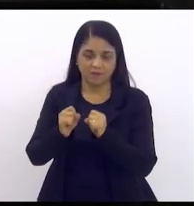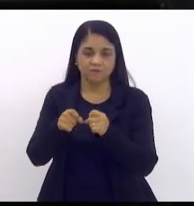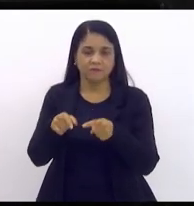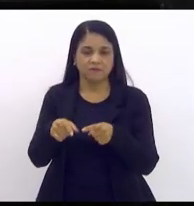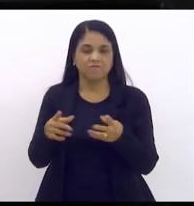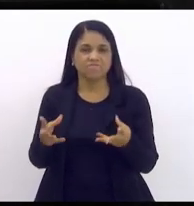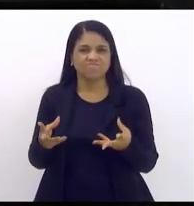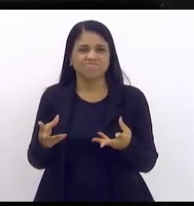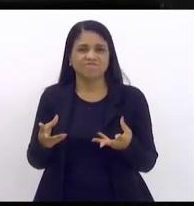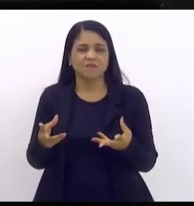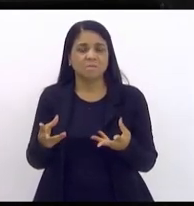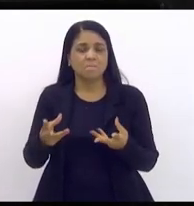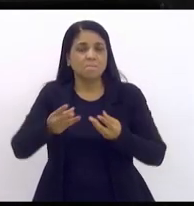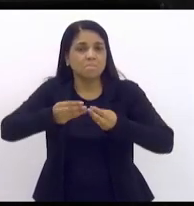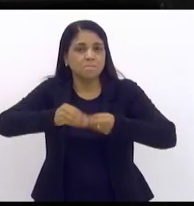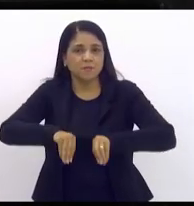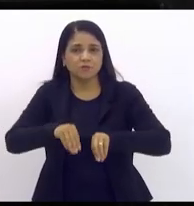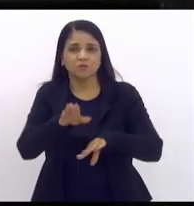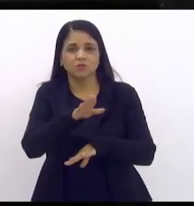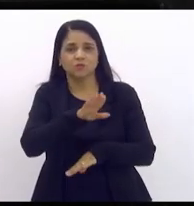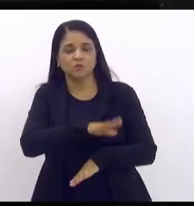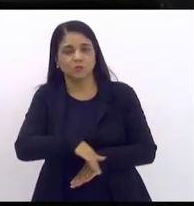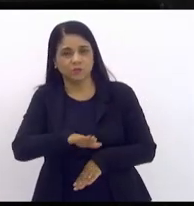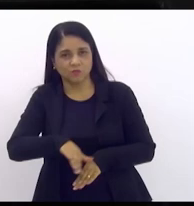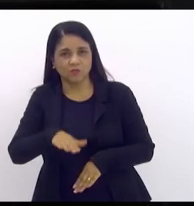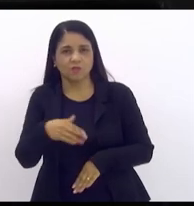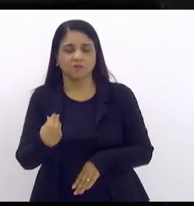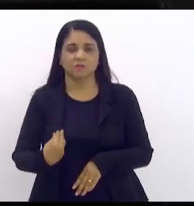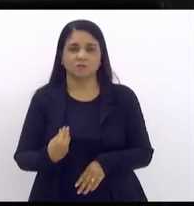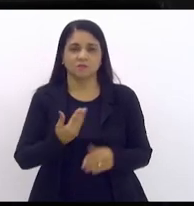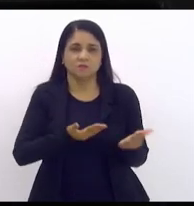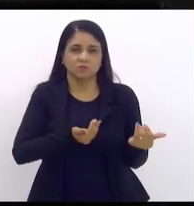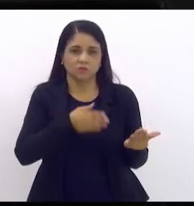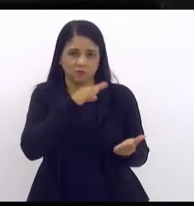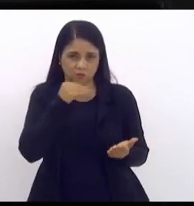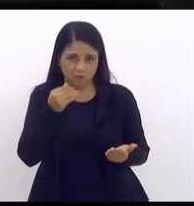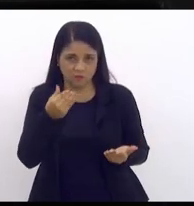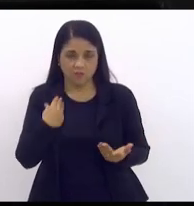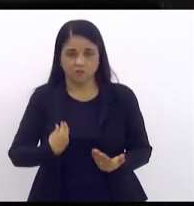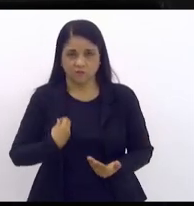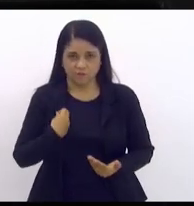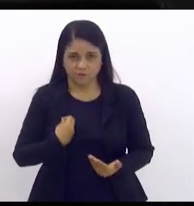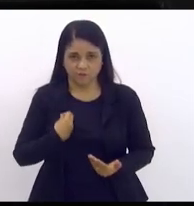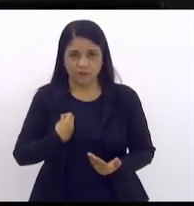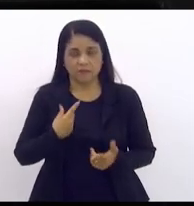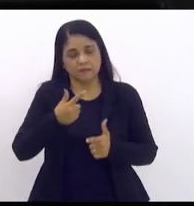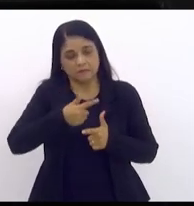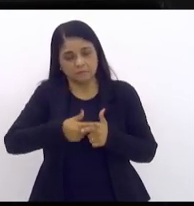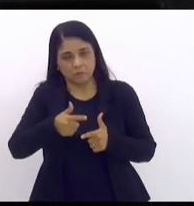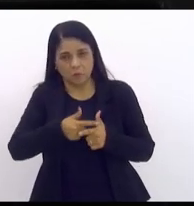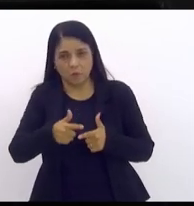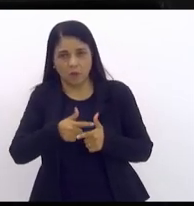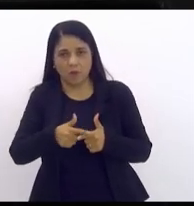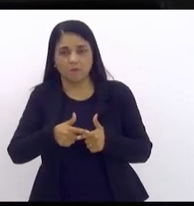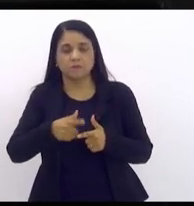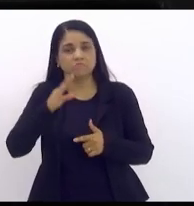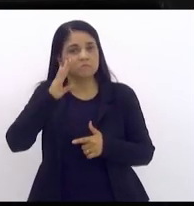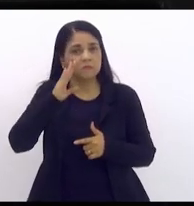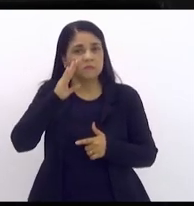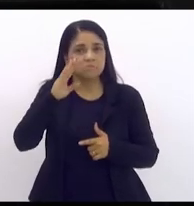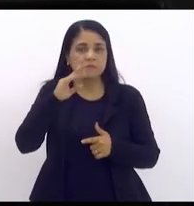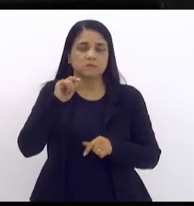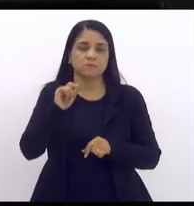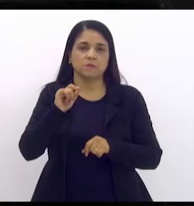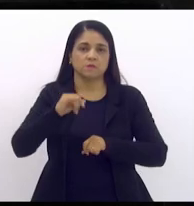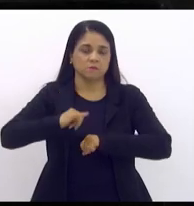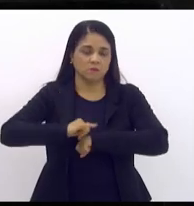vida das nossas crianças e adolescentes e inaugura aí uma série de problemas, em especial a